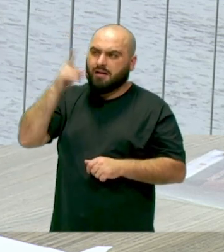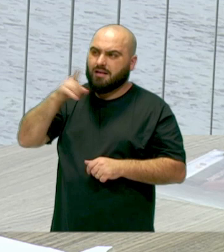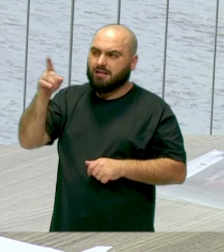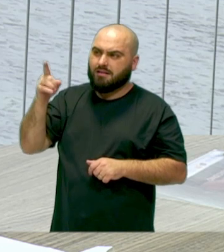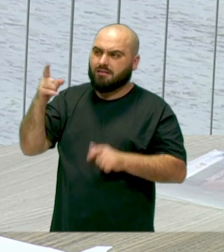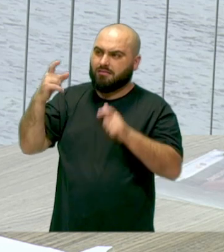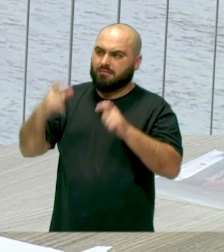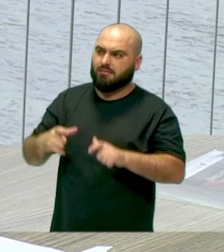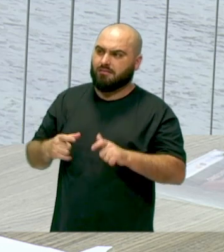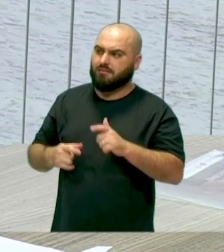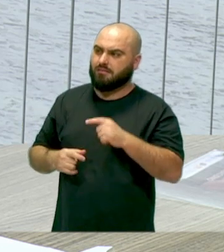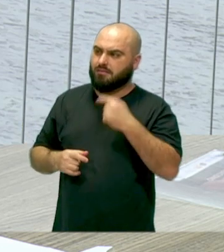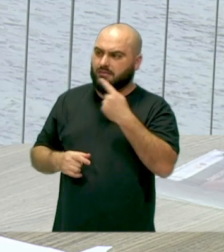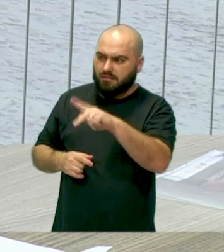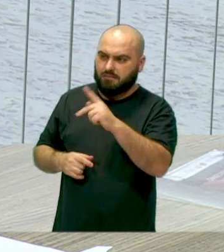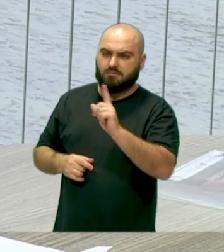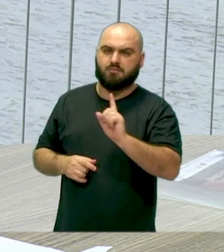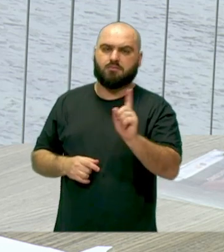ela.